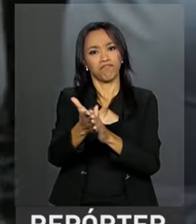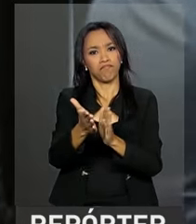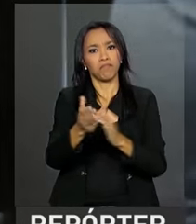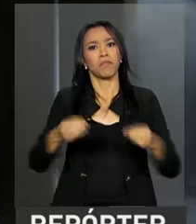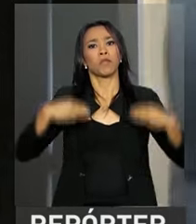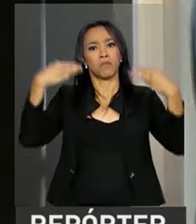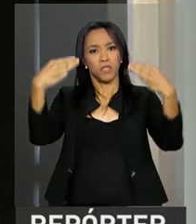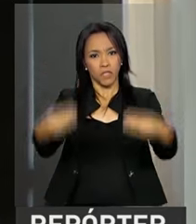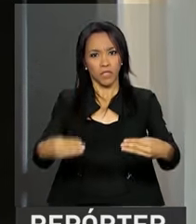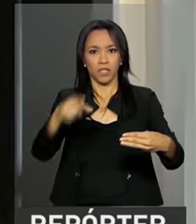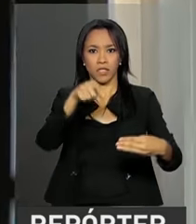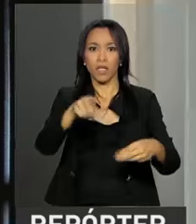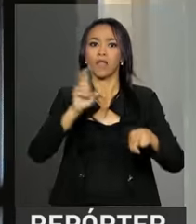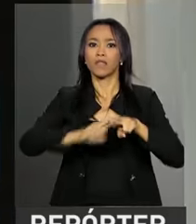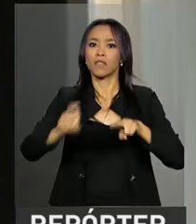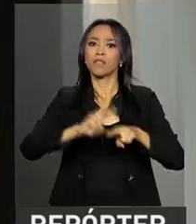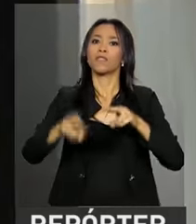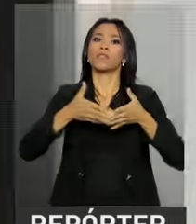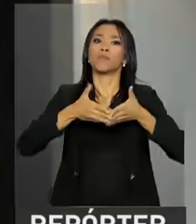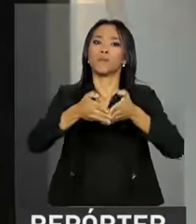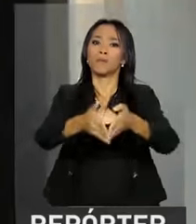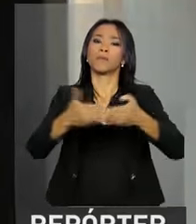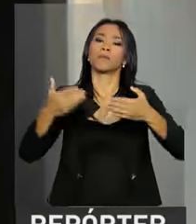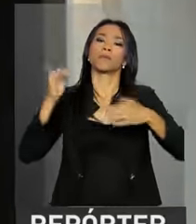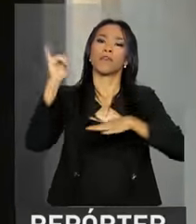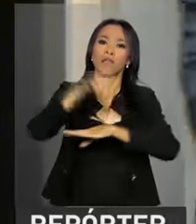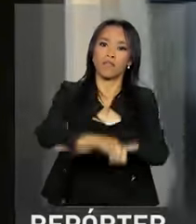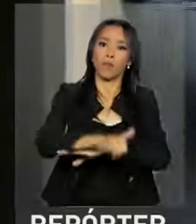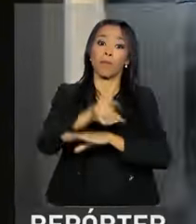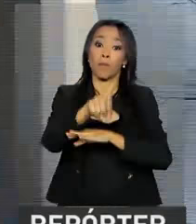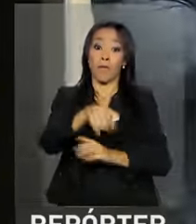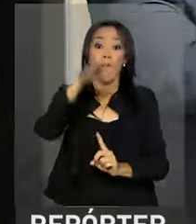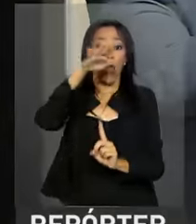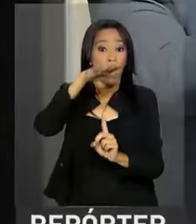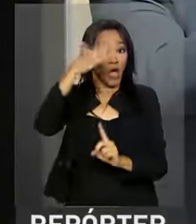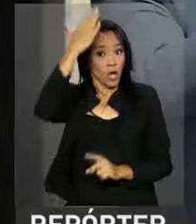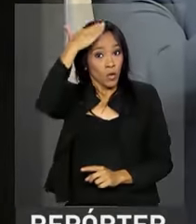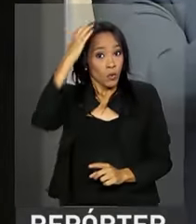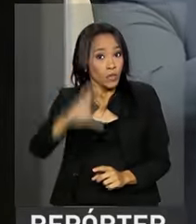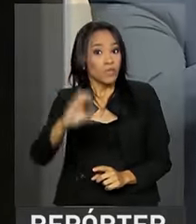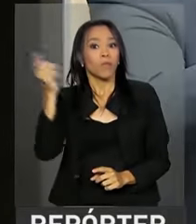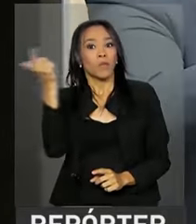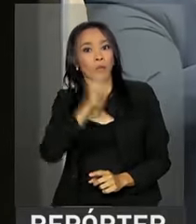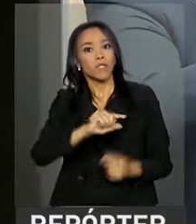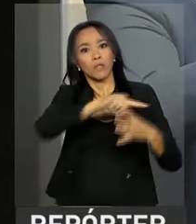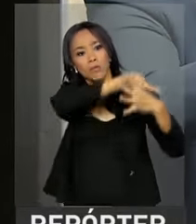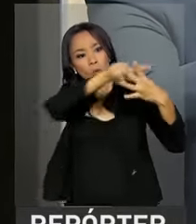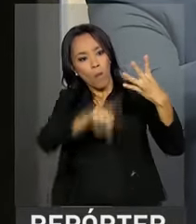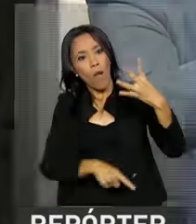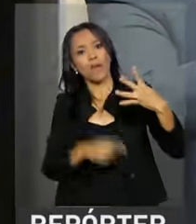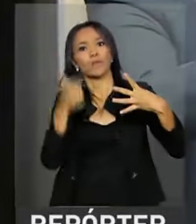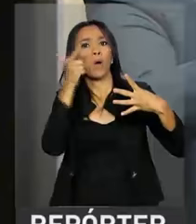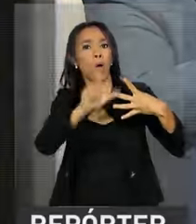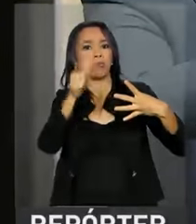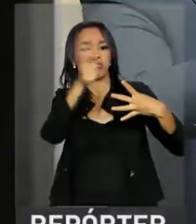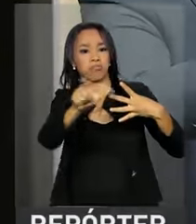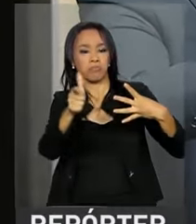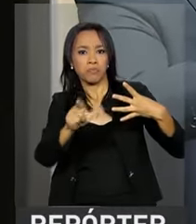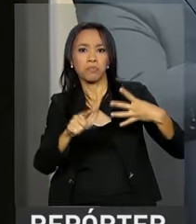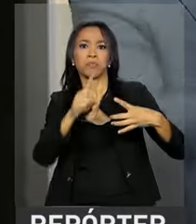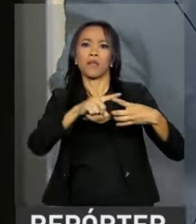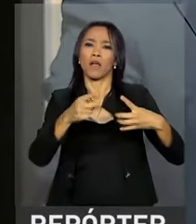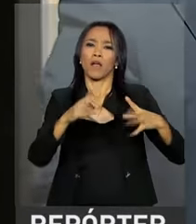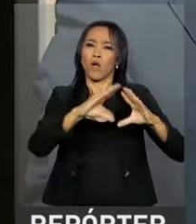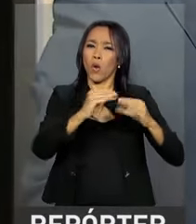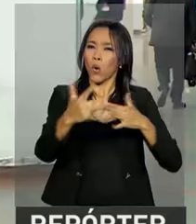portos e aviação civil curitiba venceu na categoria principal em outras quatro mais cordial